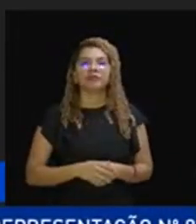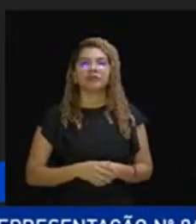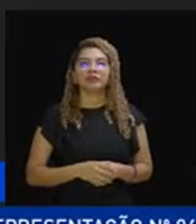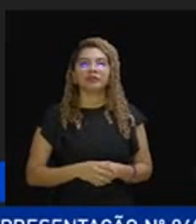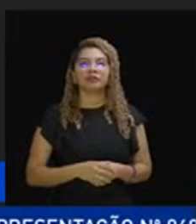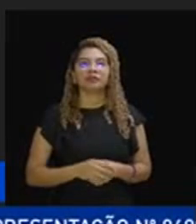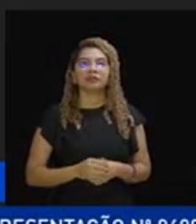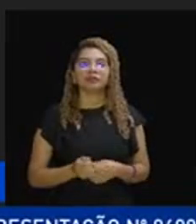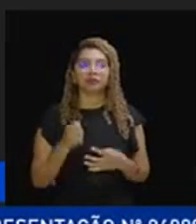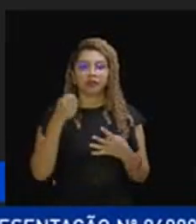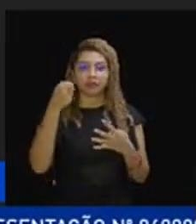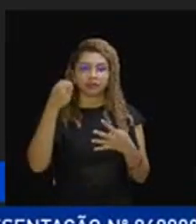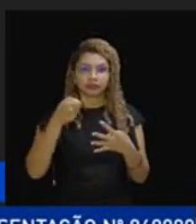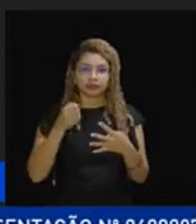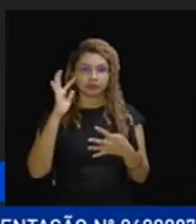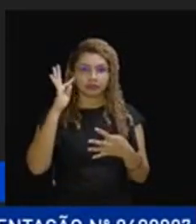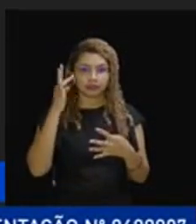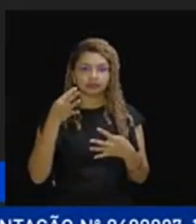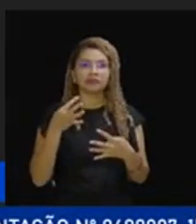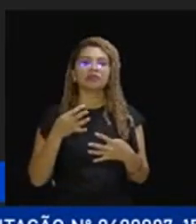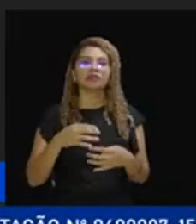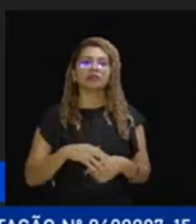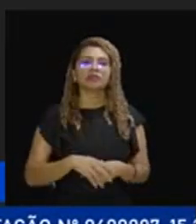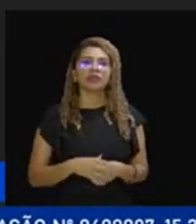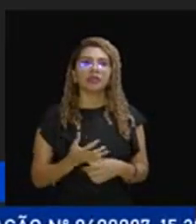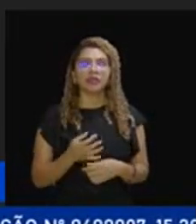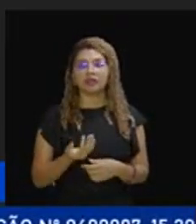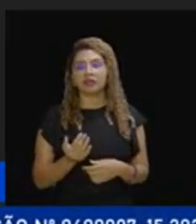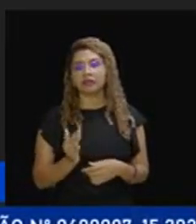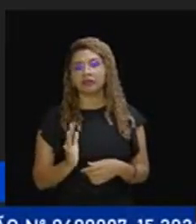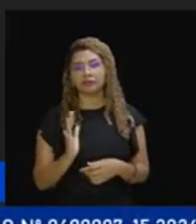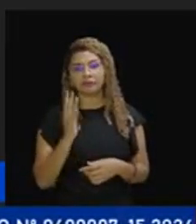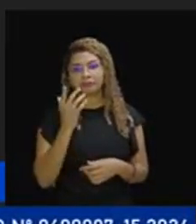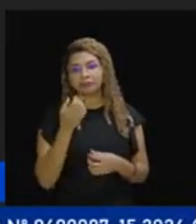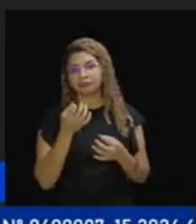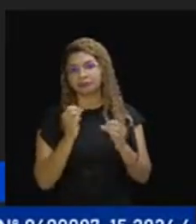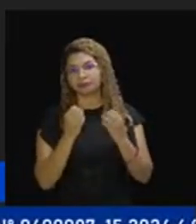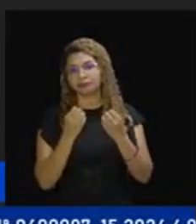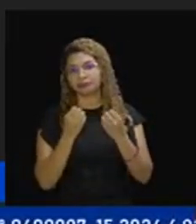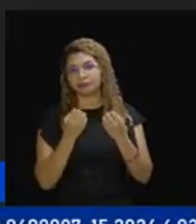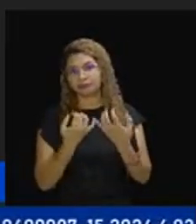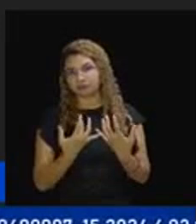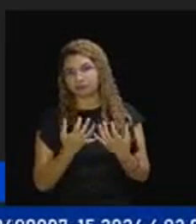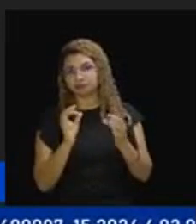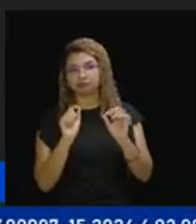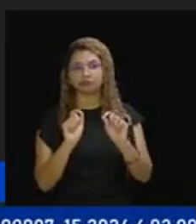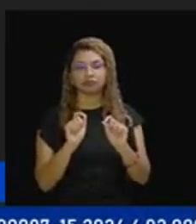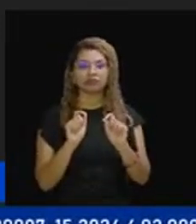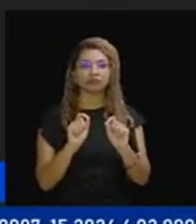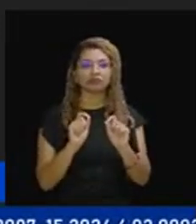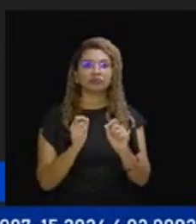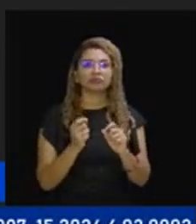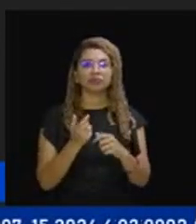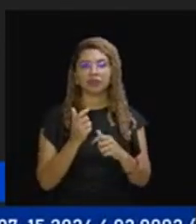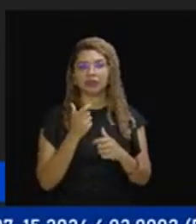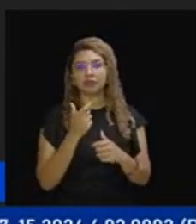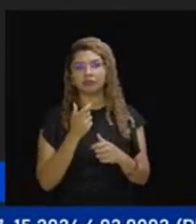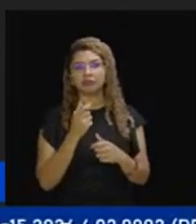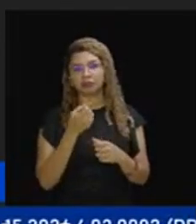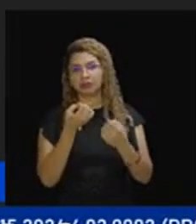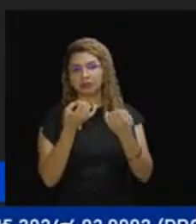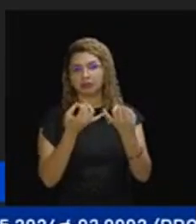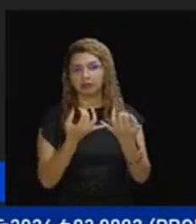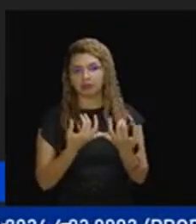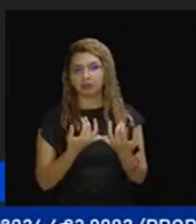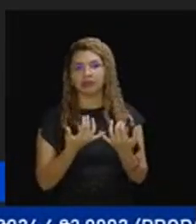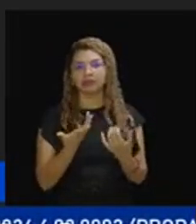sentença, ela, de fato, coloca que haveriam sido realizados comentários sobre